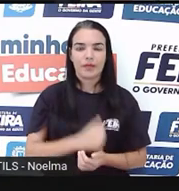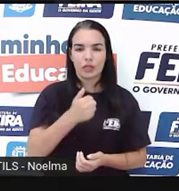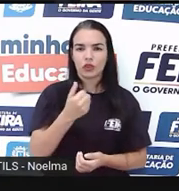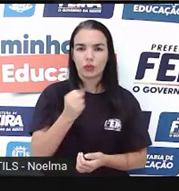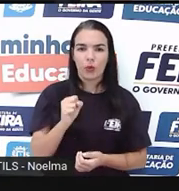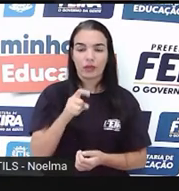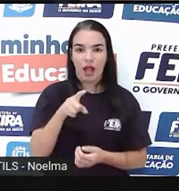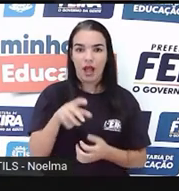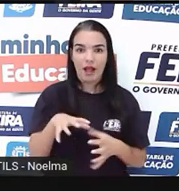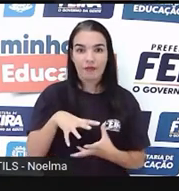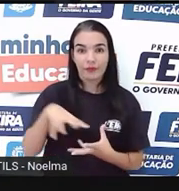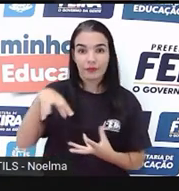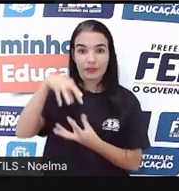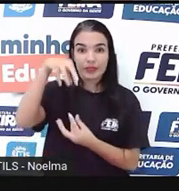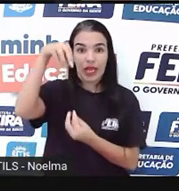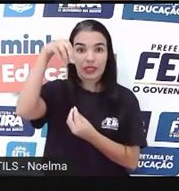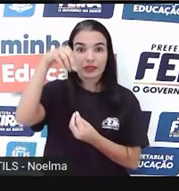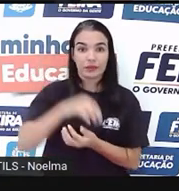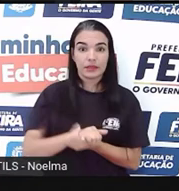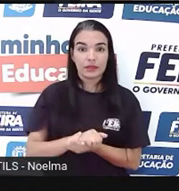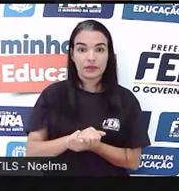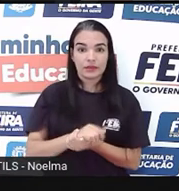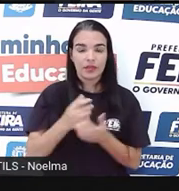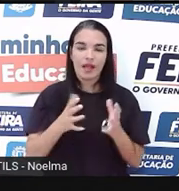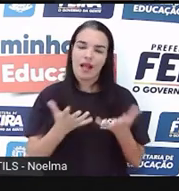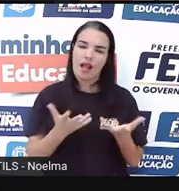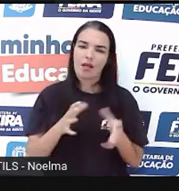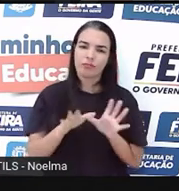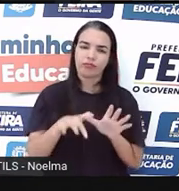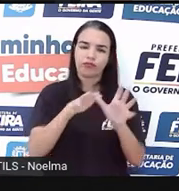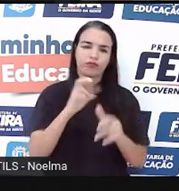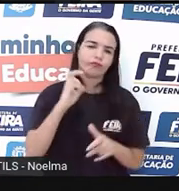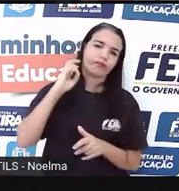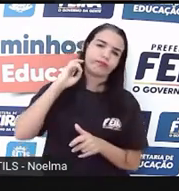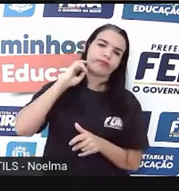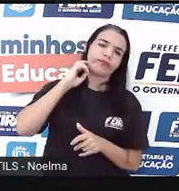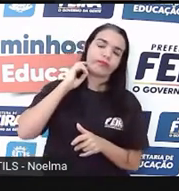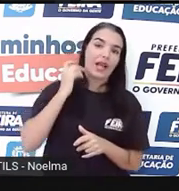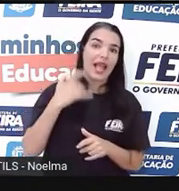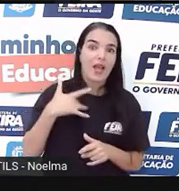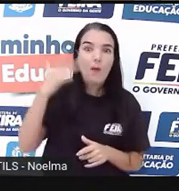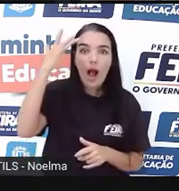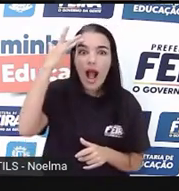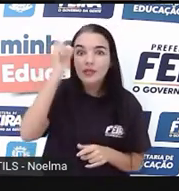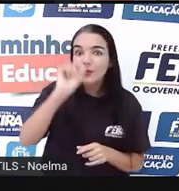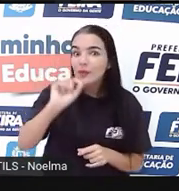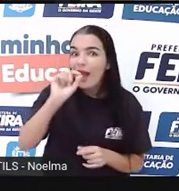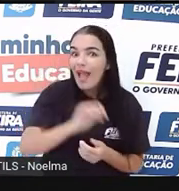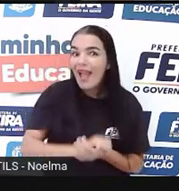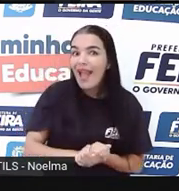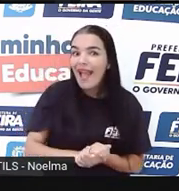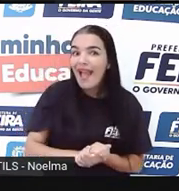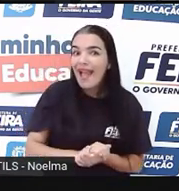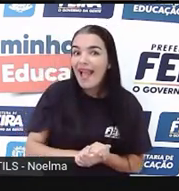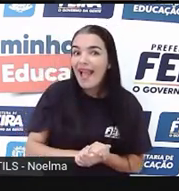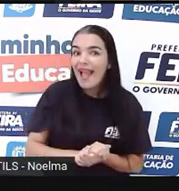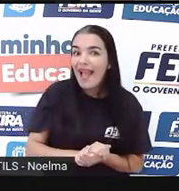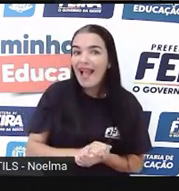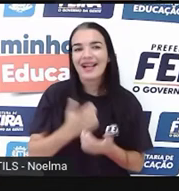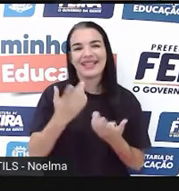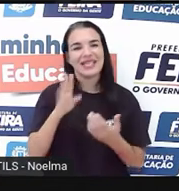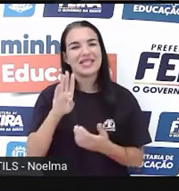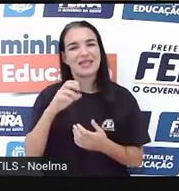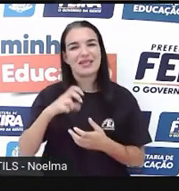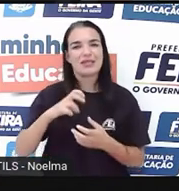18, ghost. 17, bat. Eu acho que o morcego está aqui.